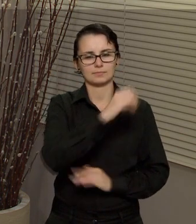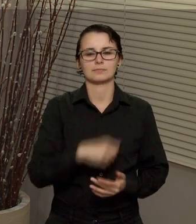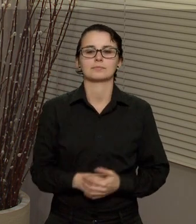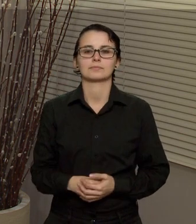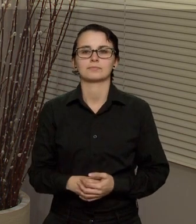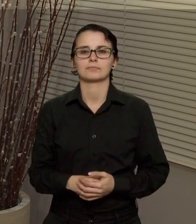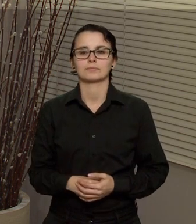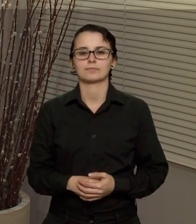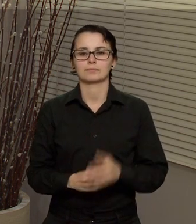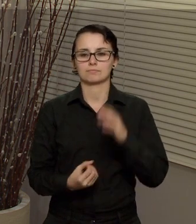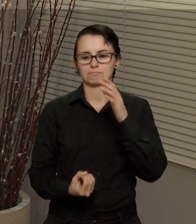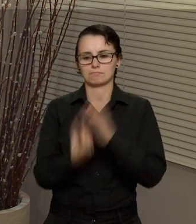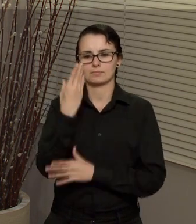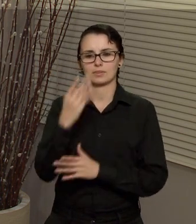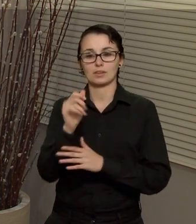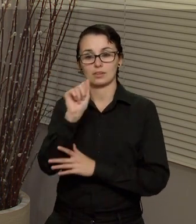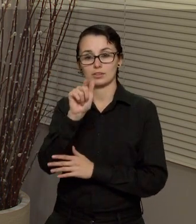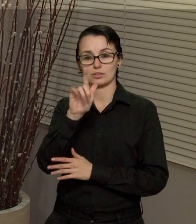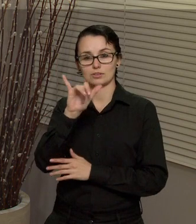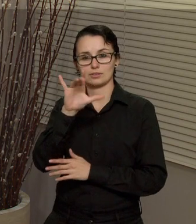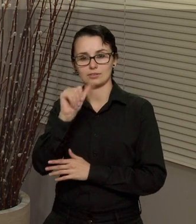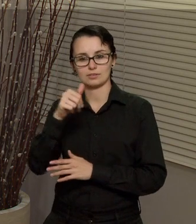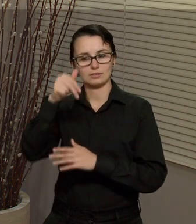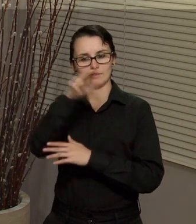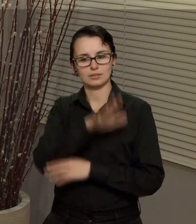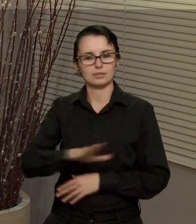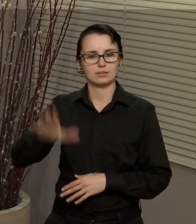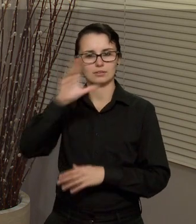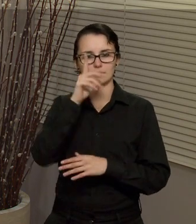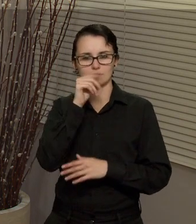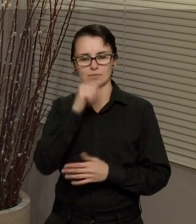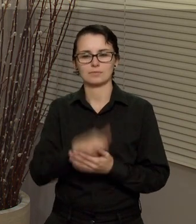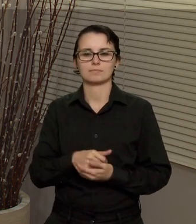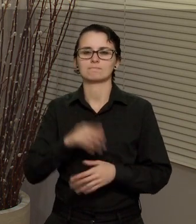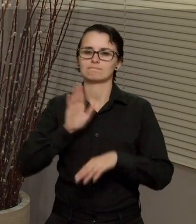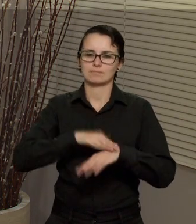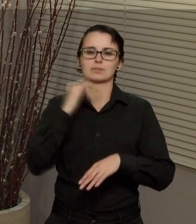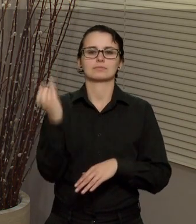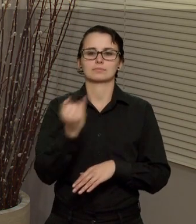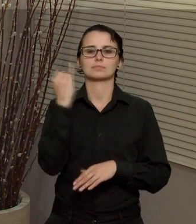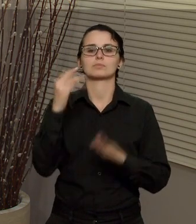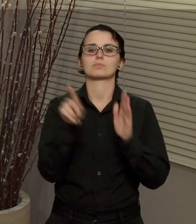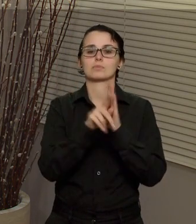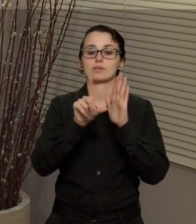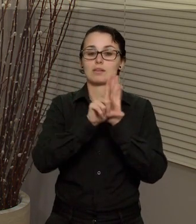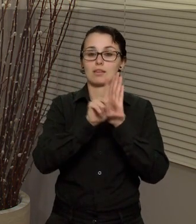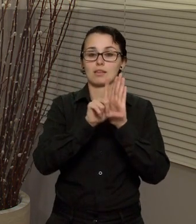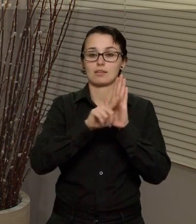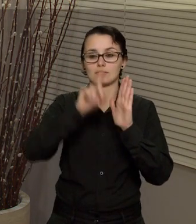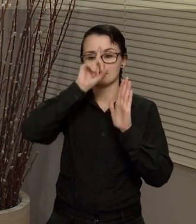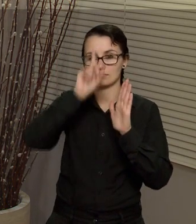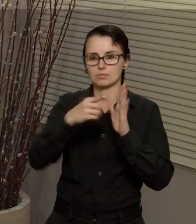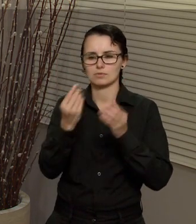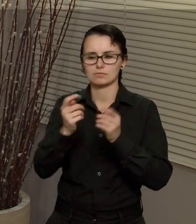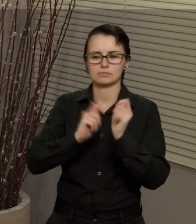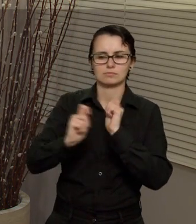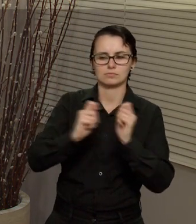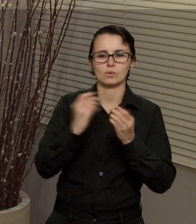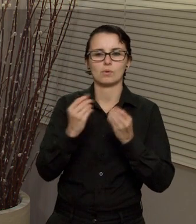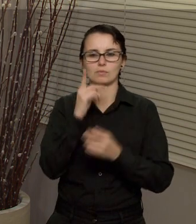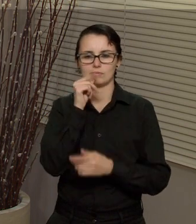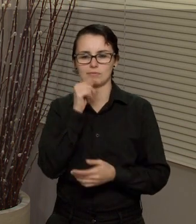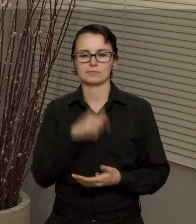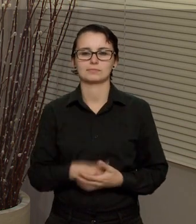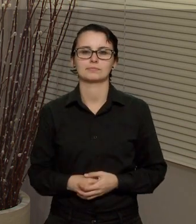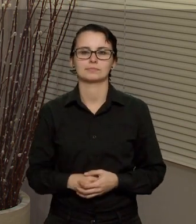9.984/00, que criou a Agência Nacional das Águas, são as mais relevantes diplomas legais que disciplinam a